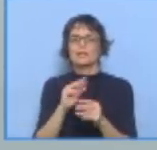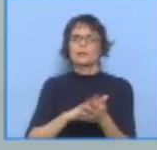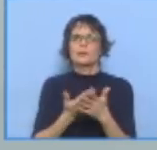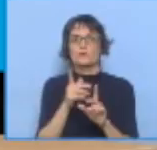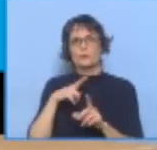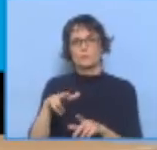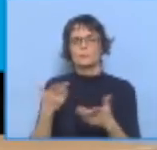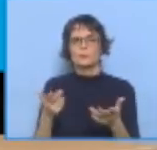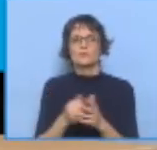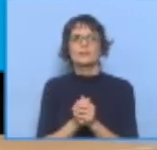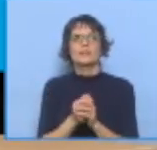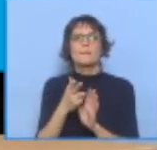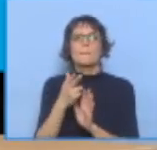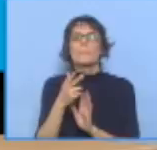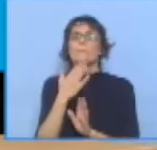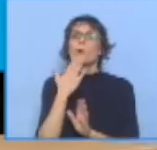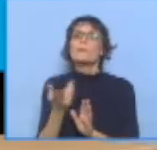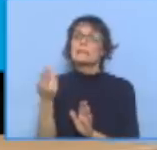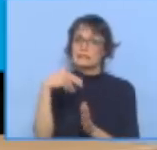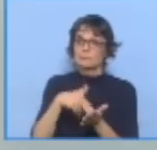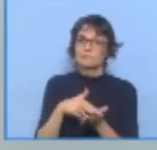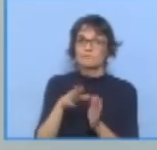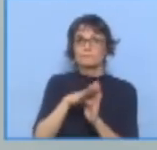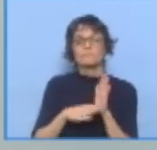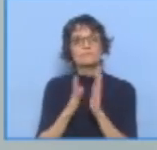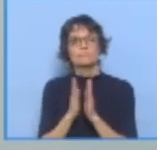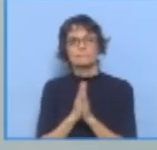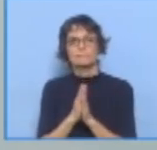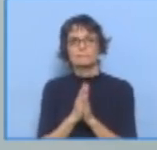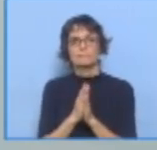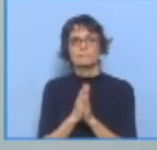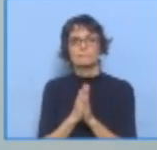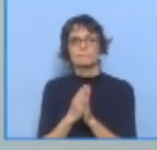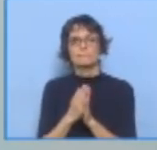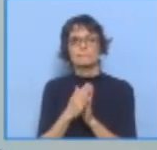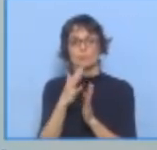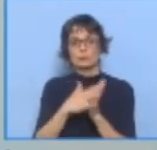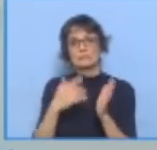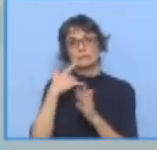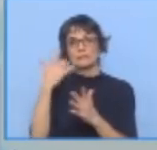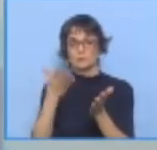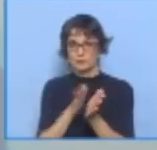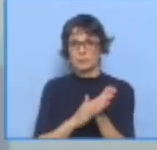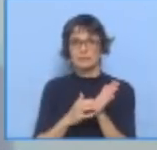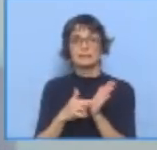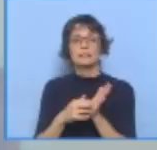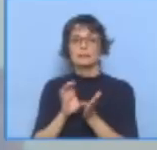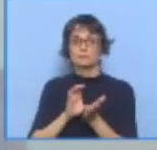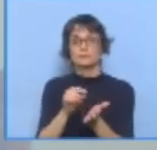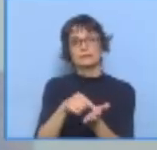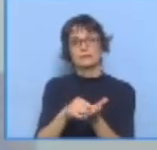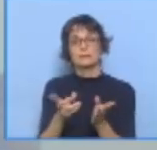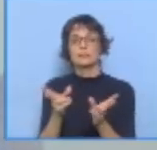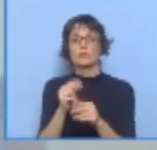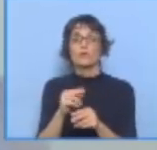Sr. Anacleto, Todo gosto, obrigado, por ter estado aqui no programa Eclésia a apresentar este texto dos 4 Evangelhos e dos Salmos, que surge agora numa